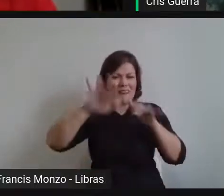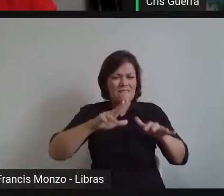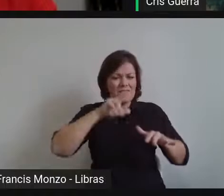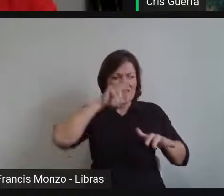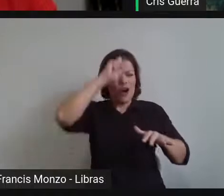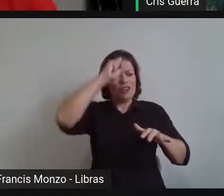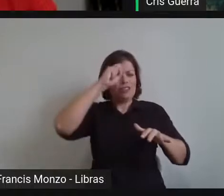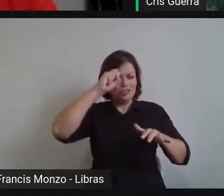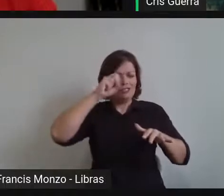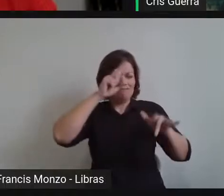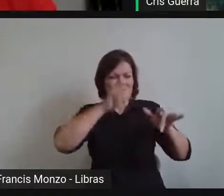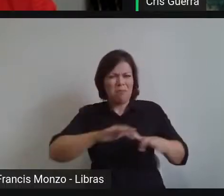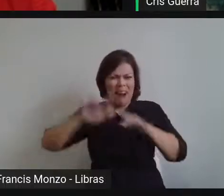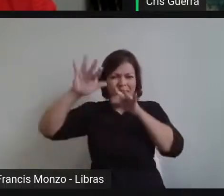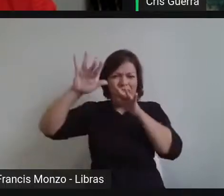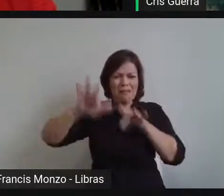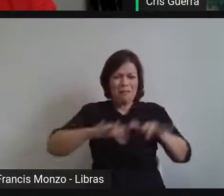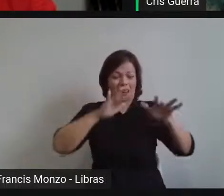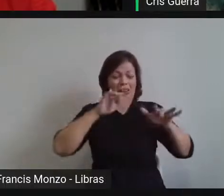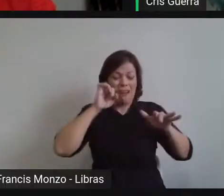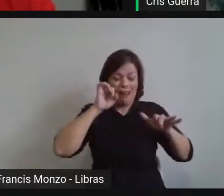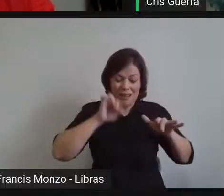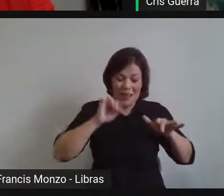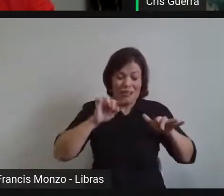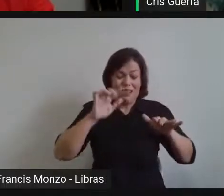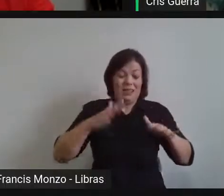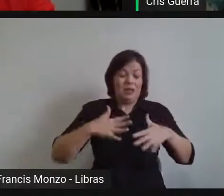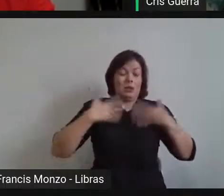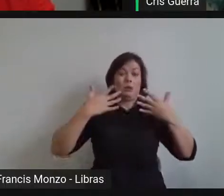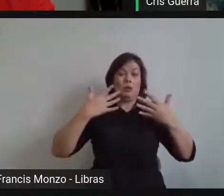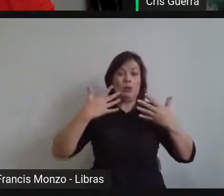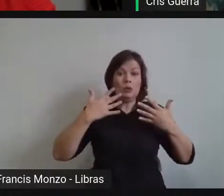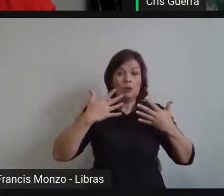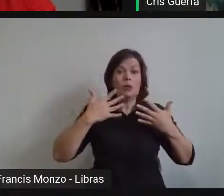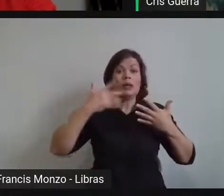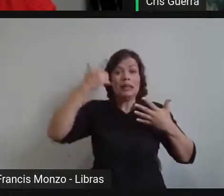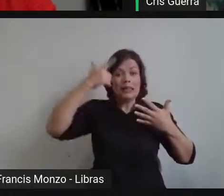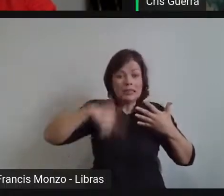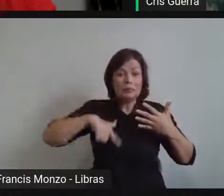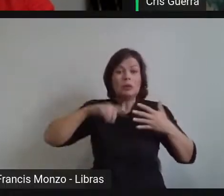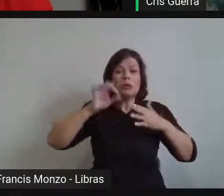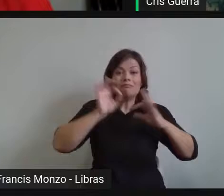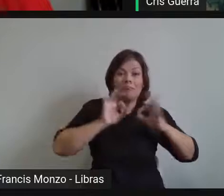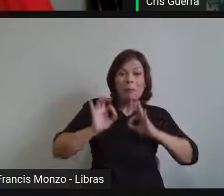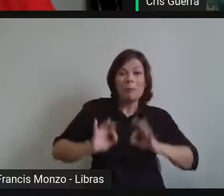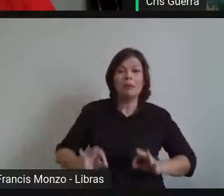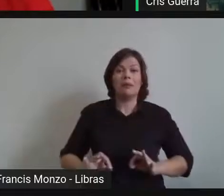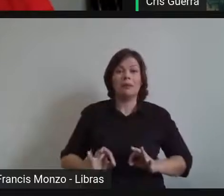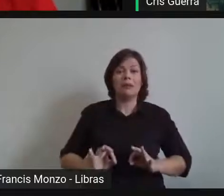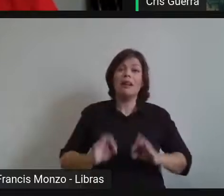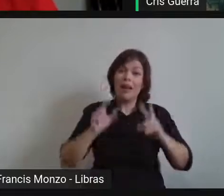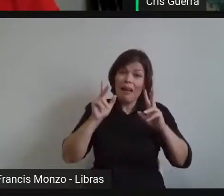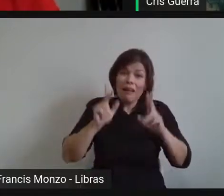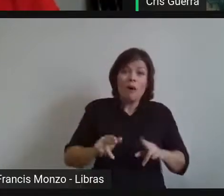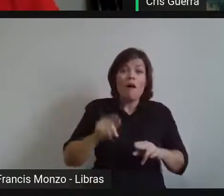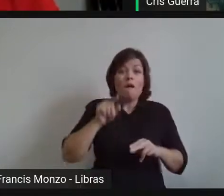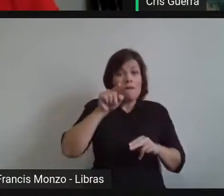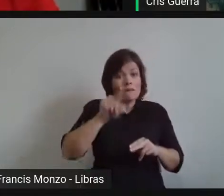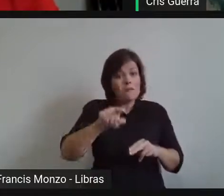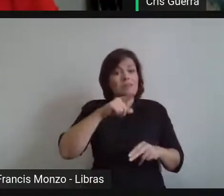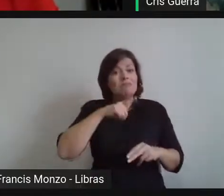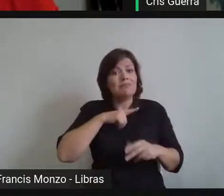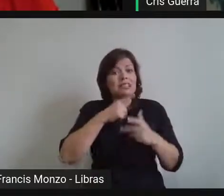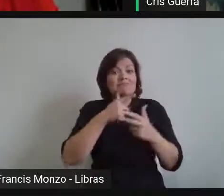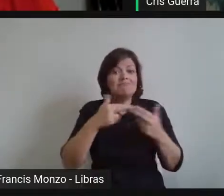fala nessa curva do U, eu acho que nessa fase, a partir dos 50, dos 55, você também descobre e fala, bom, tudo passa,